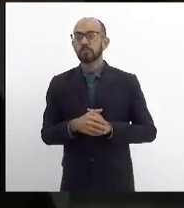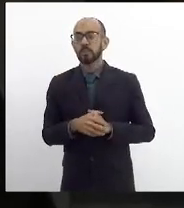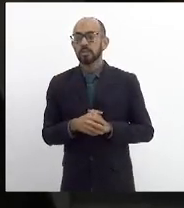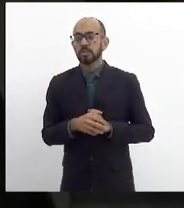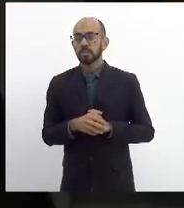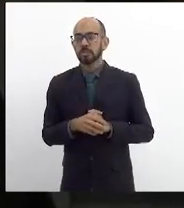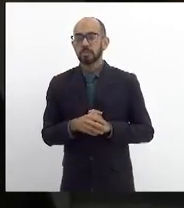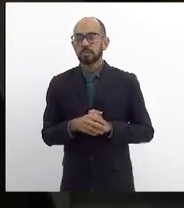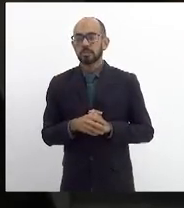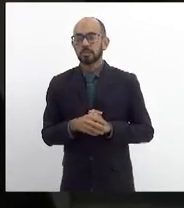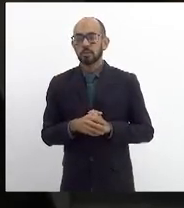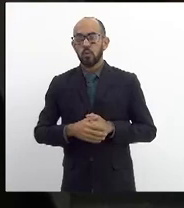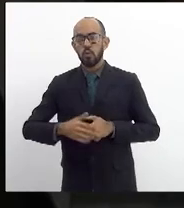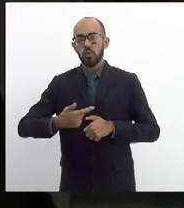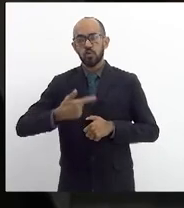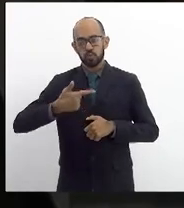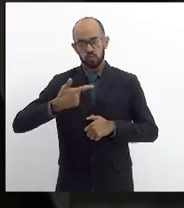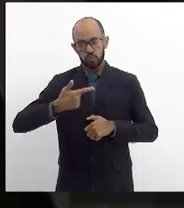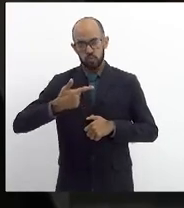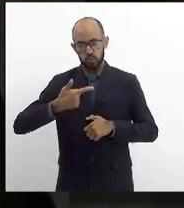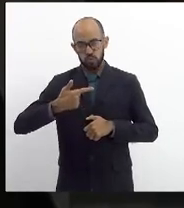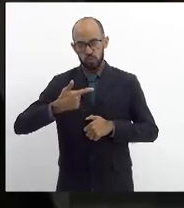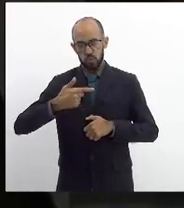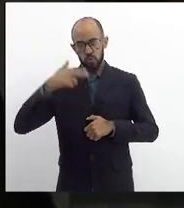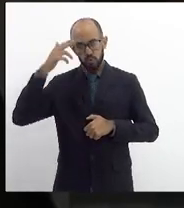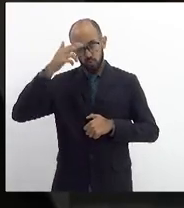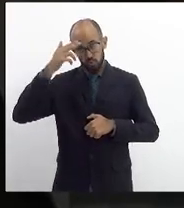é o segundo maior sonho